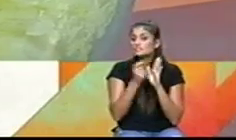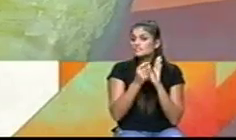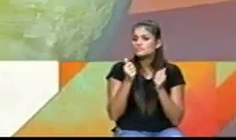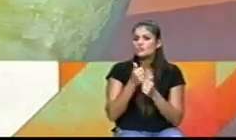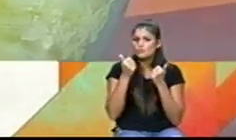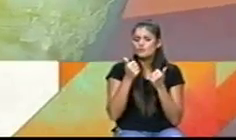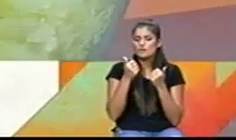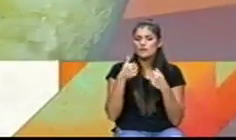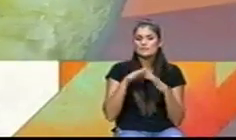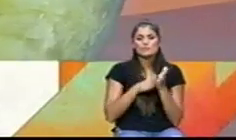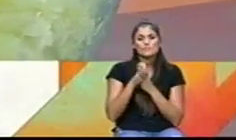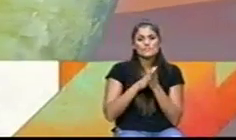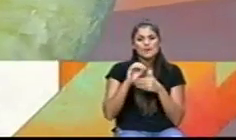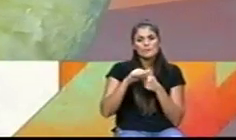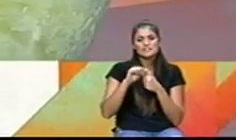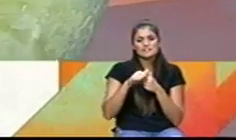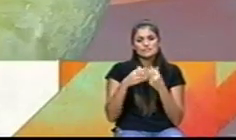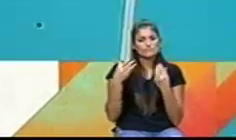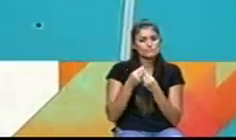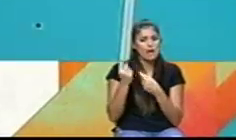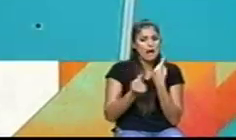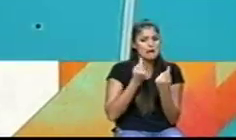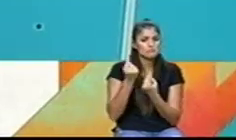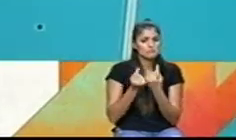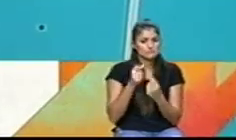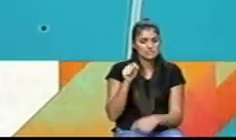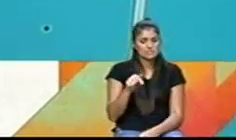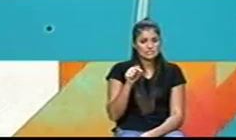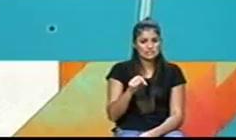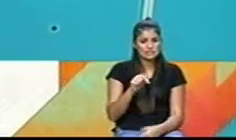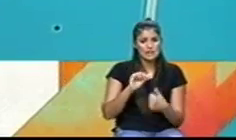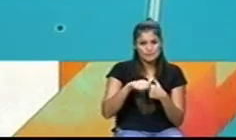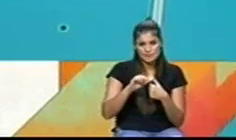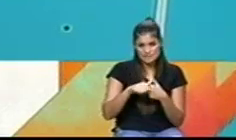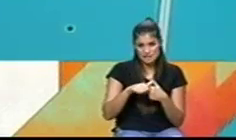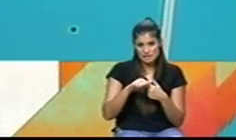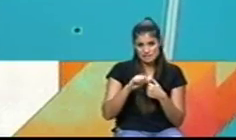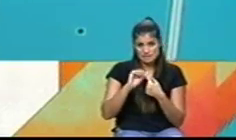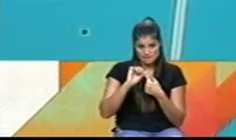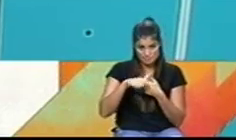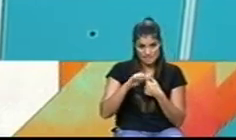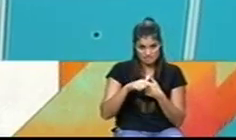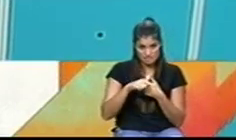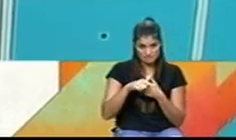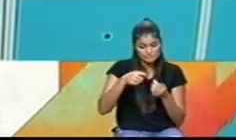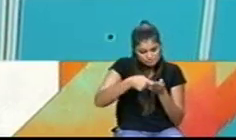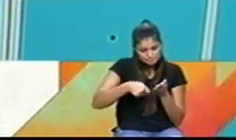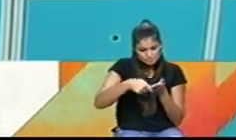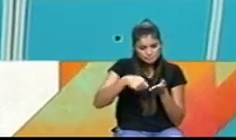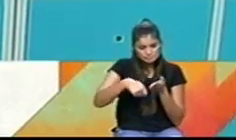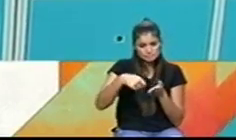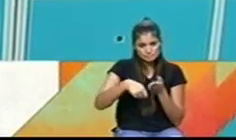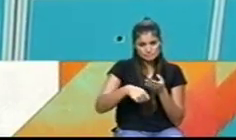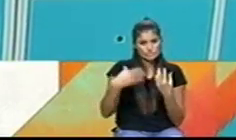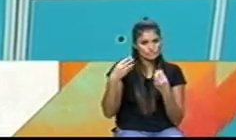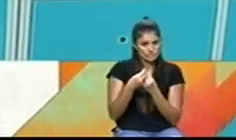aproveitar algumas batatinhas que sobraram, juntar-lhe mais algumas. E aqui temos nós então a batata e, cozida e grosseiramente esmagada com o garfo. Vamos